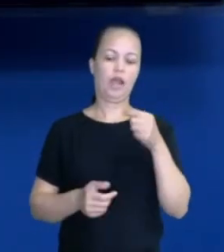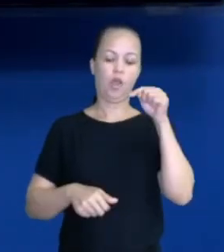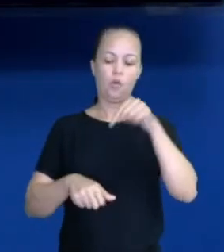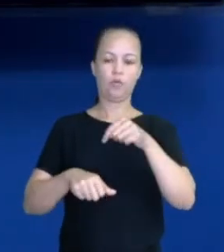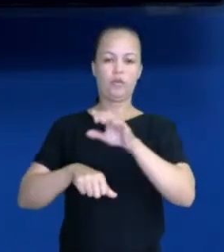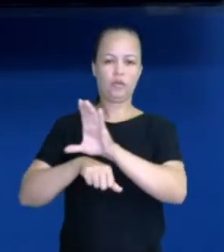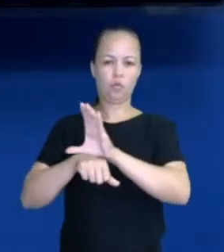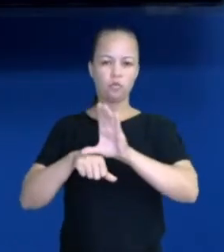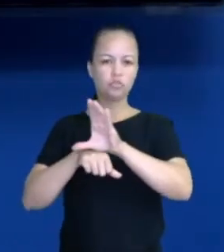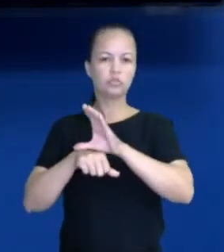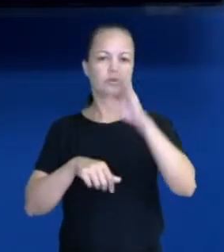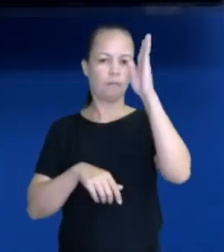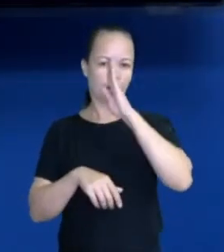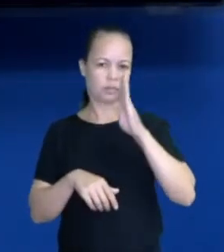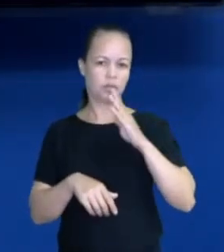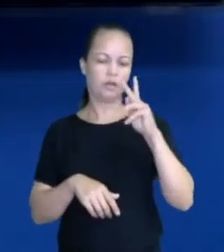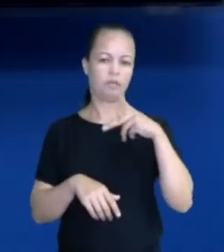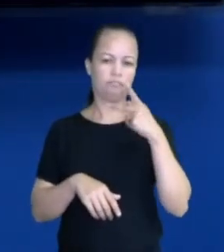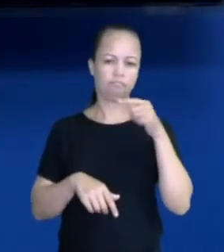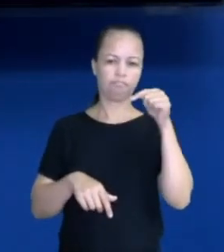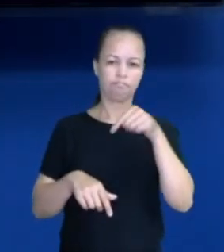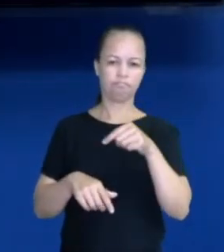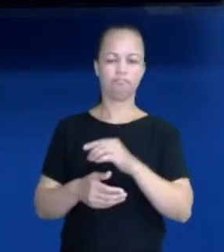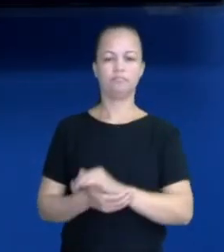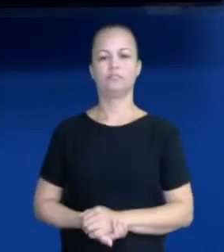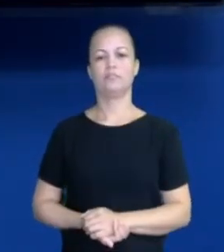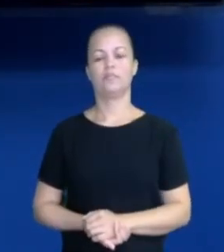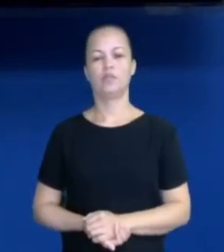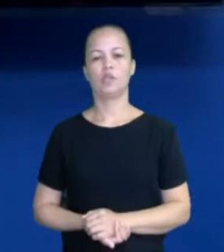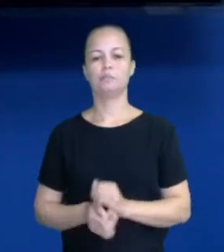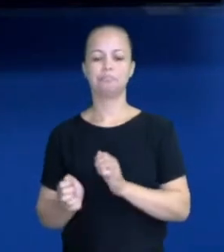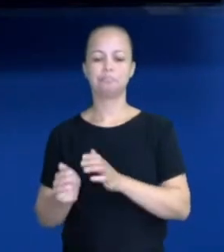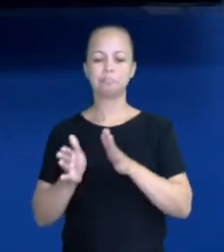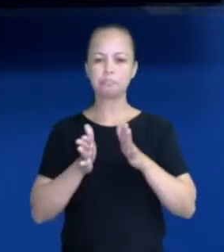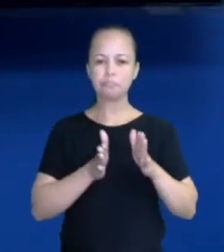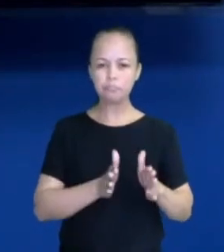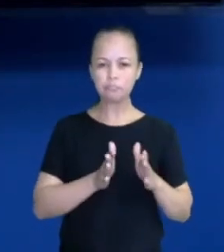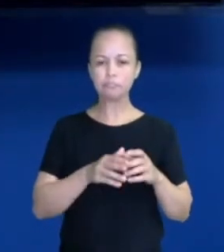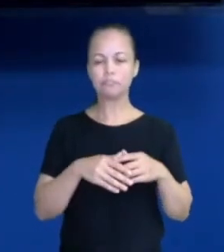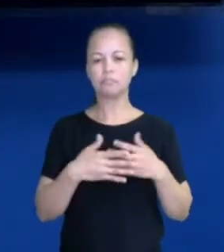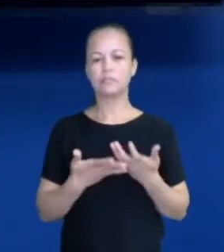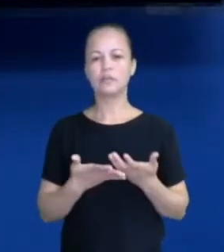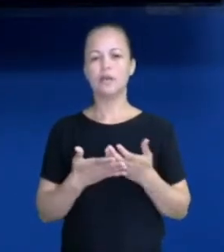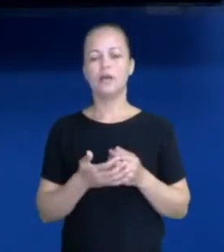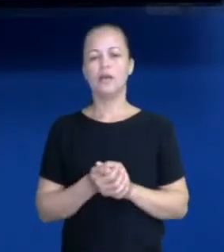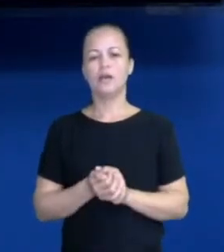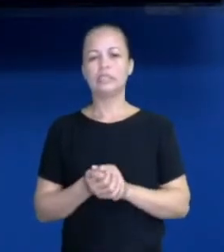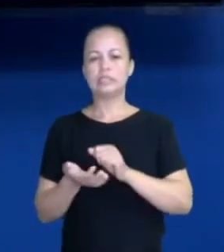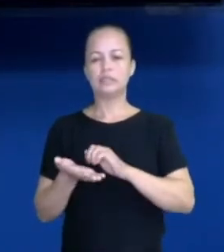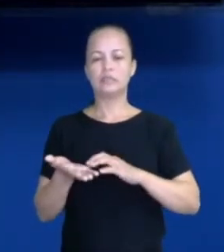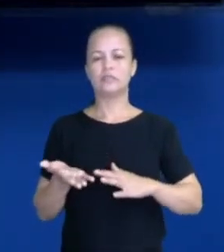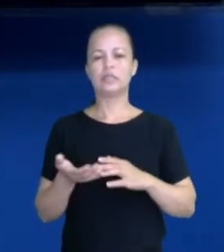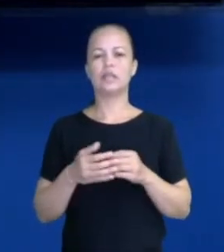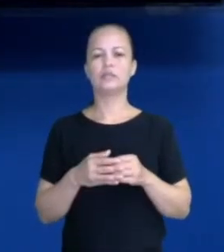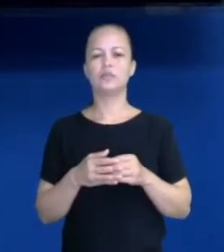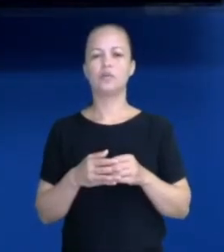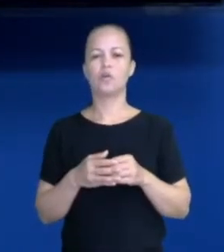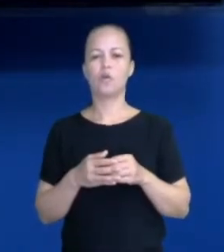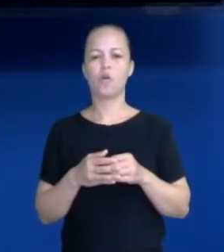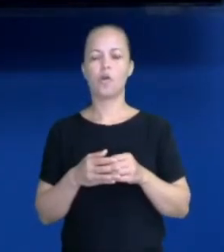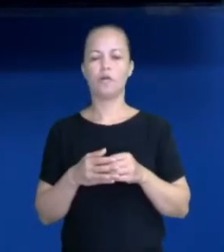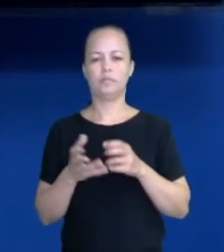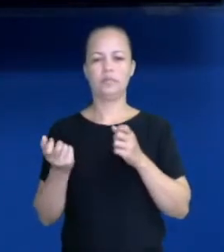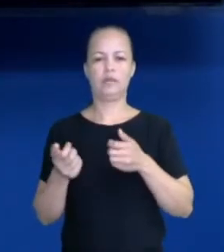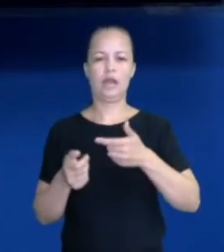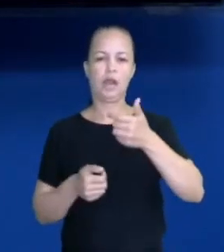brasileira. Bom, continuando o nosso assunto, eu venho agora com a segunda